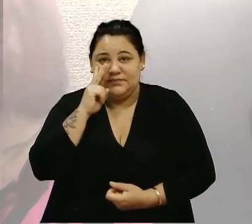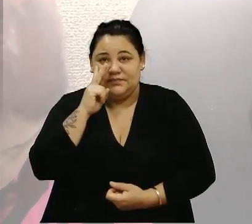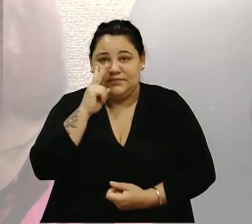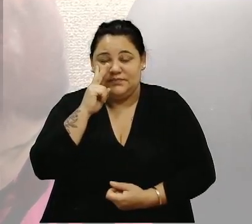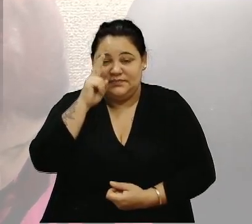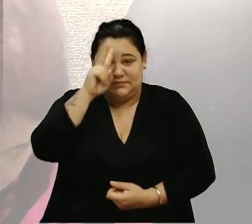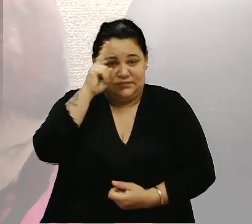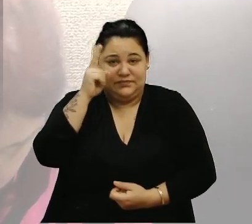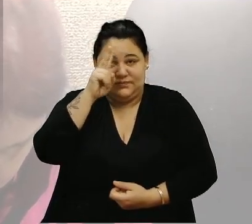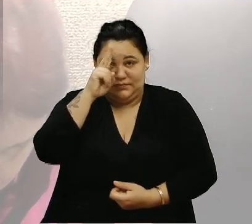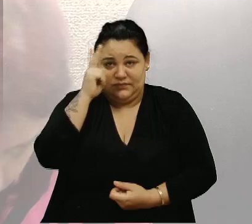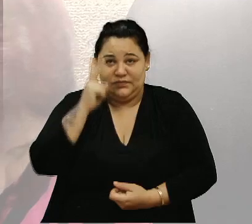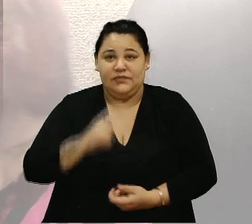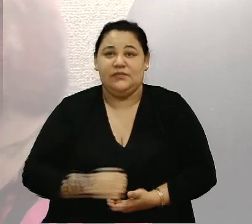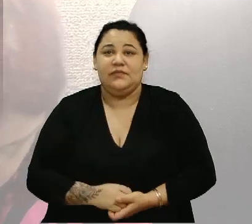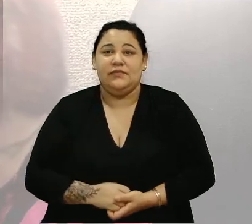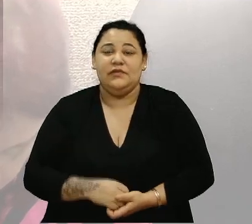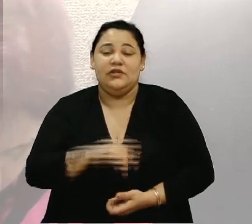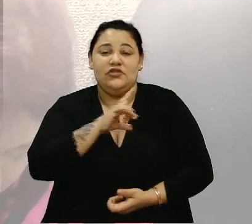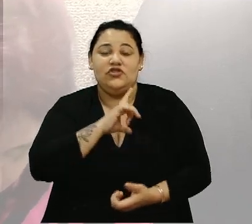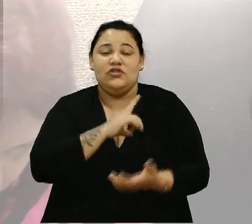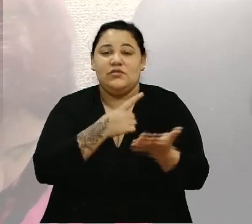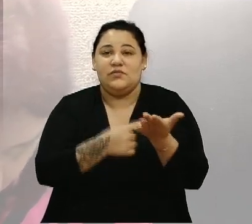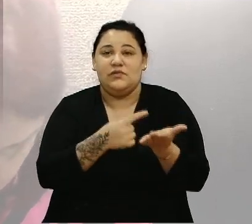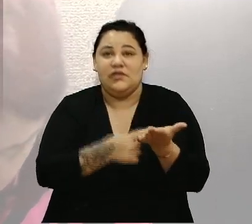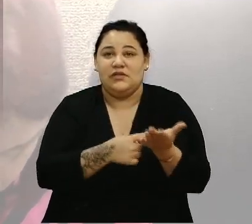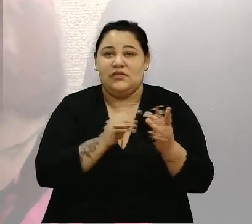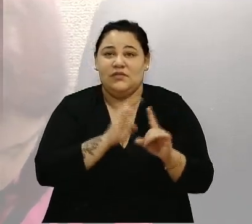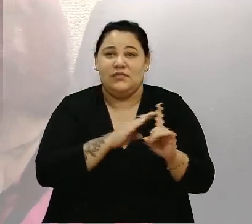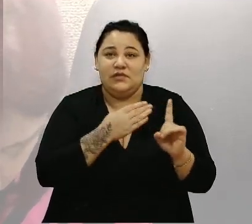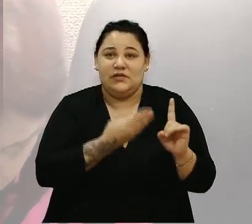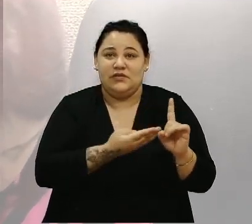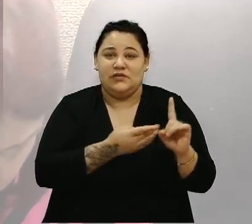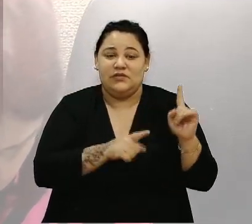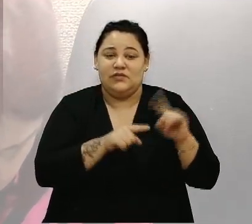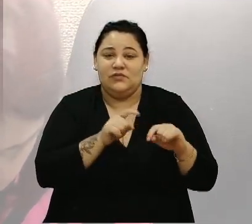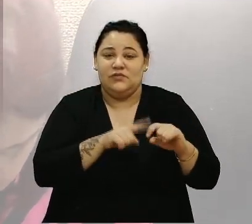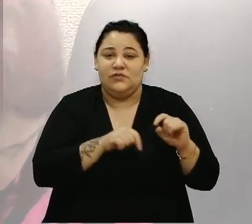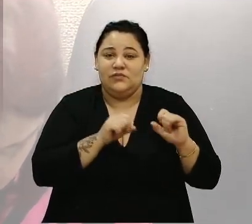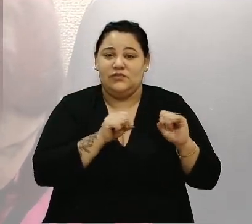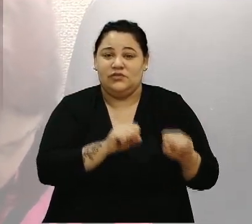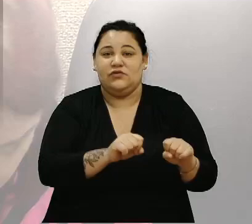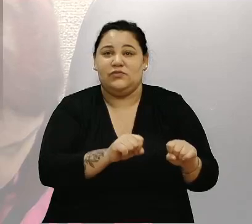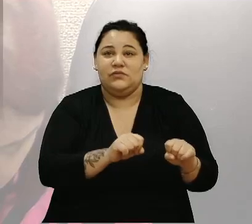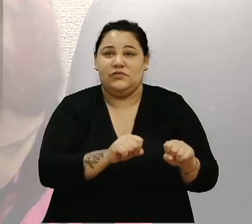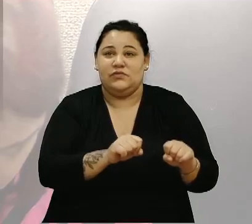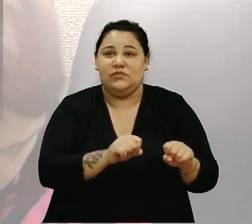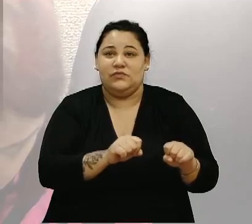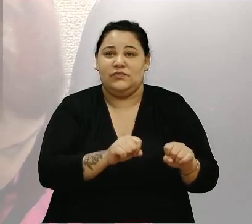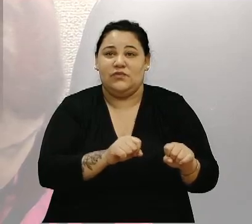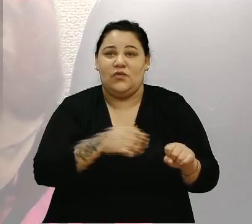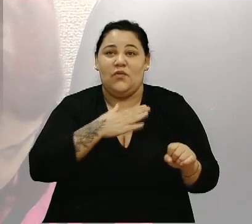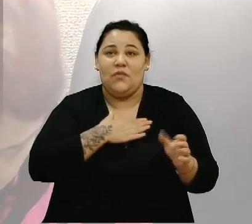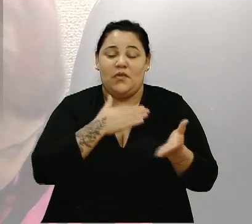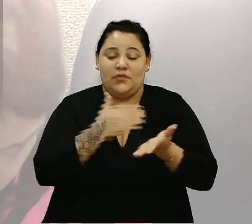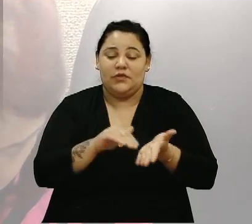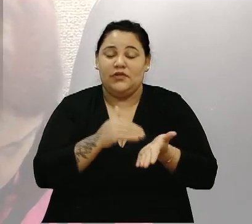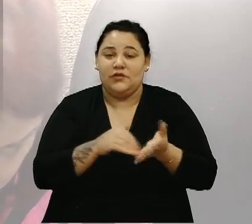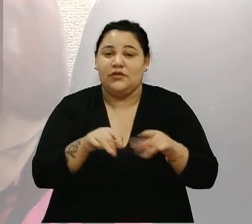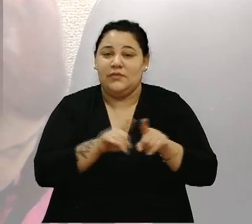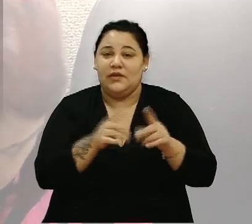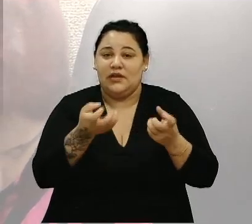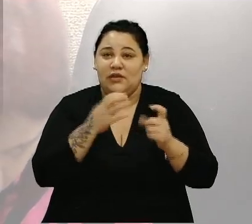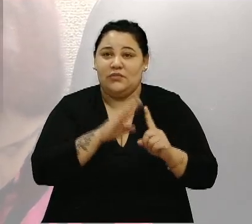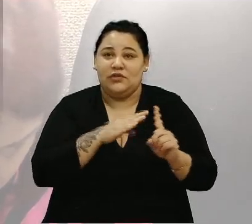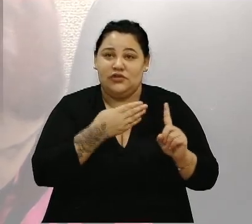Ex tinha agendado homenagear um supermercado, do qual meu gabinete também queria homenagear. Quando